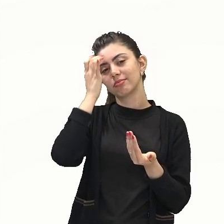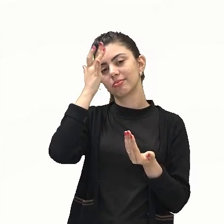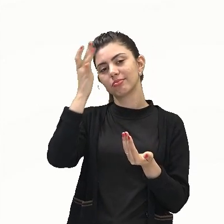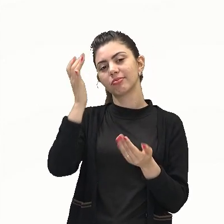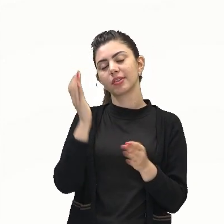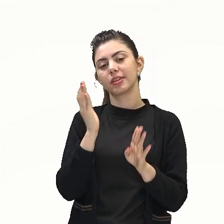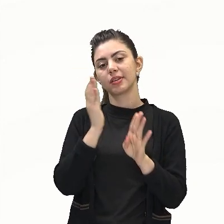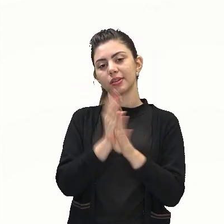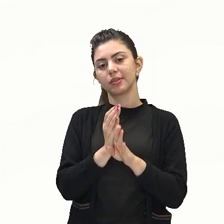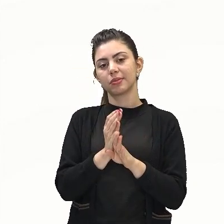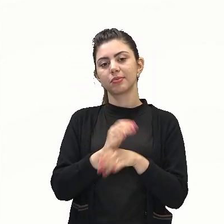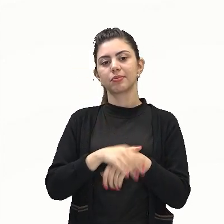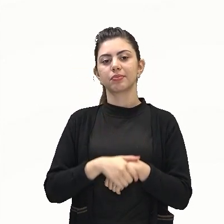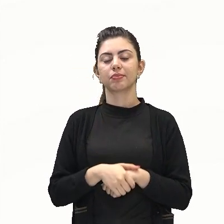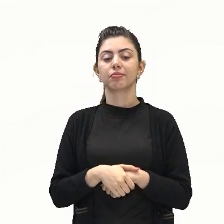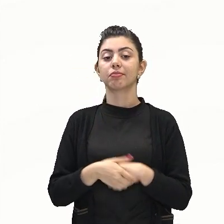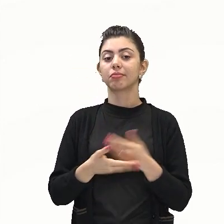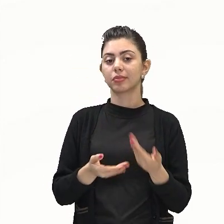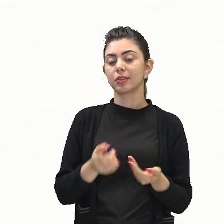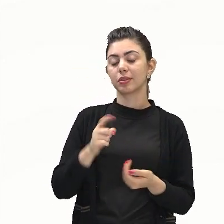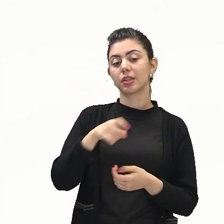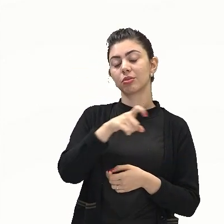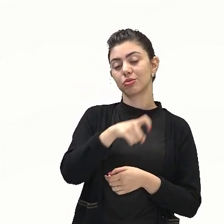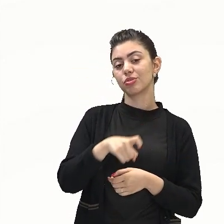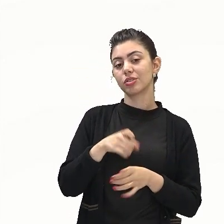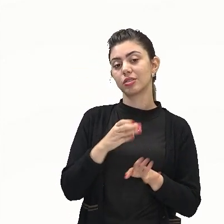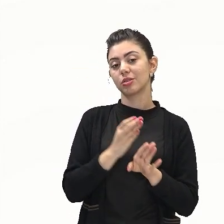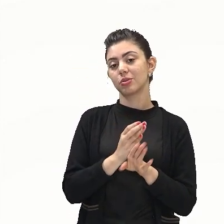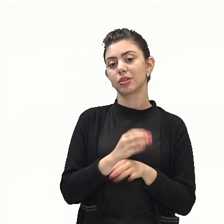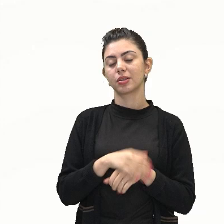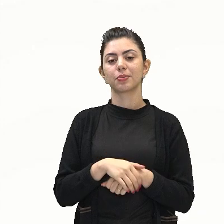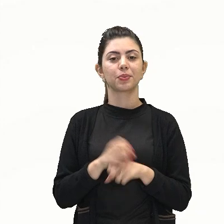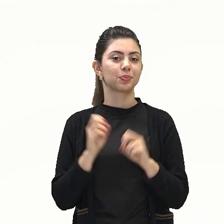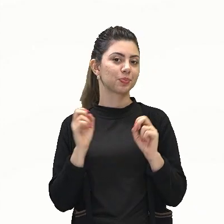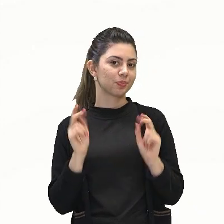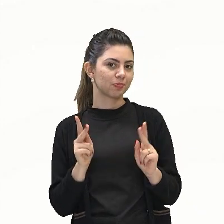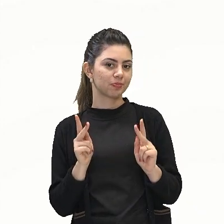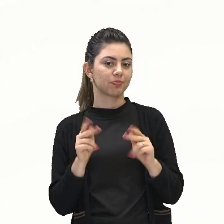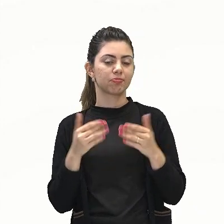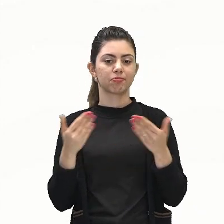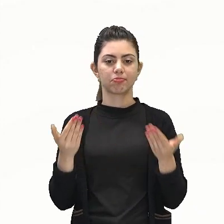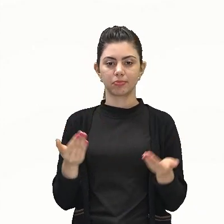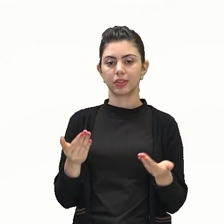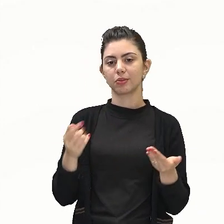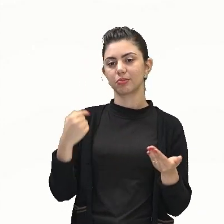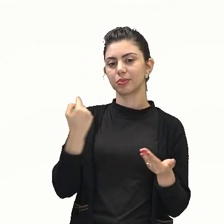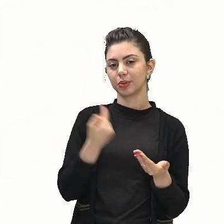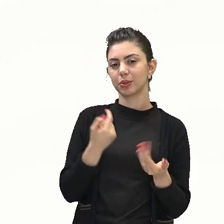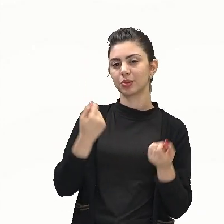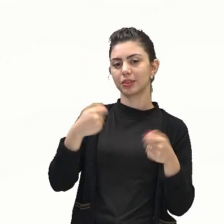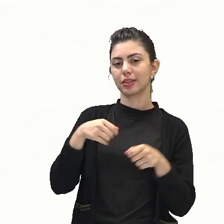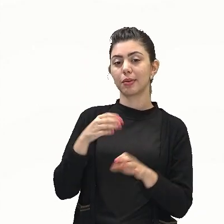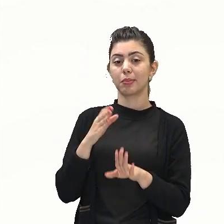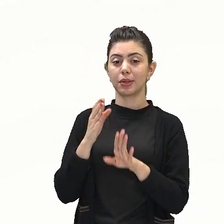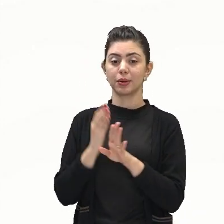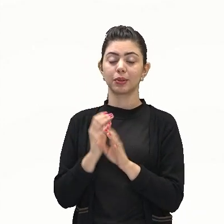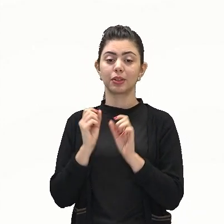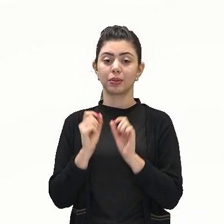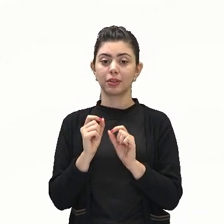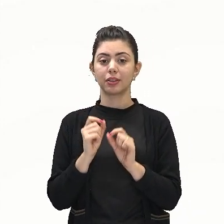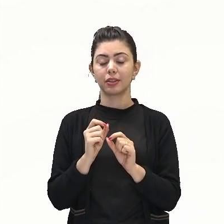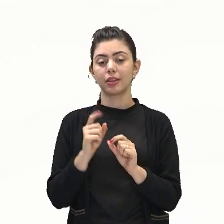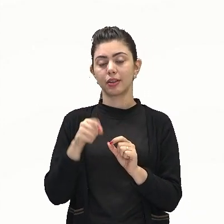última letra que falta, que é o X. Tudo bem? E aí assim eu consigo achar o